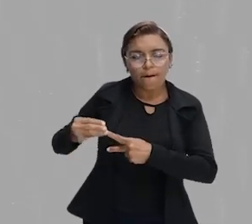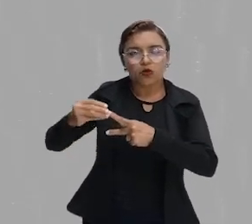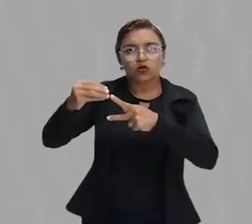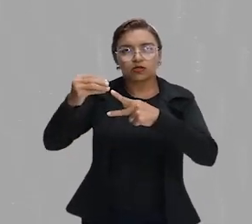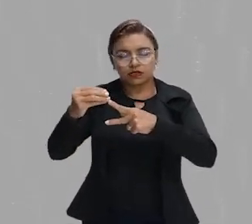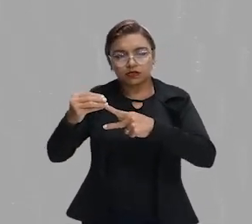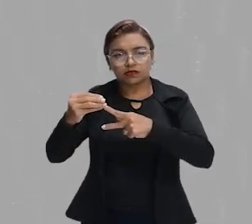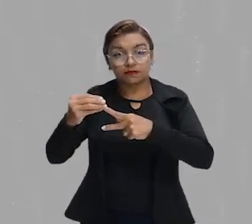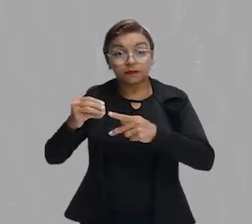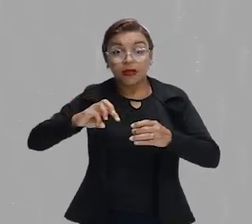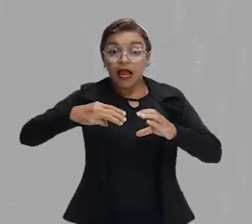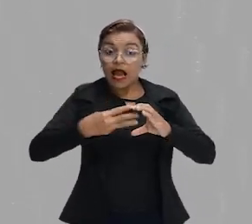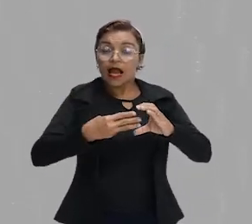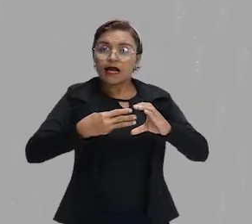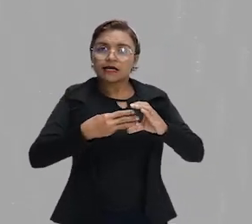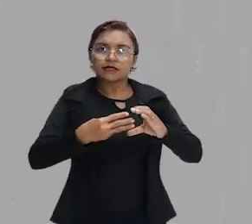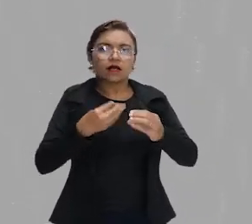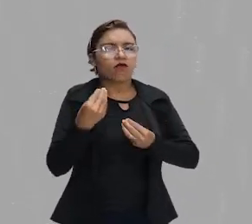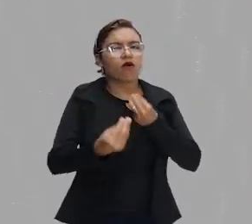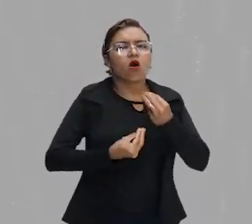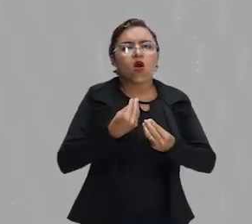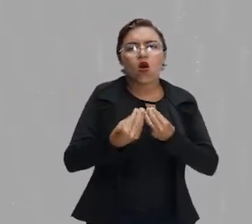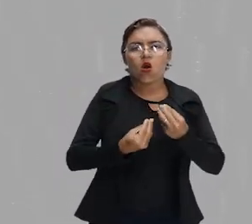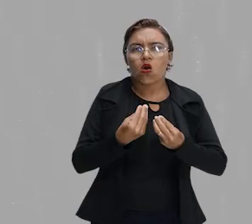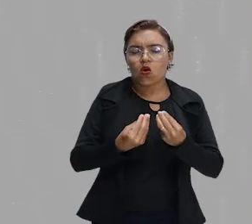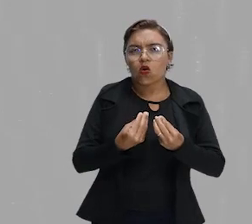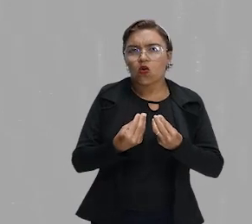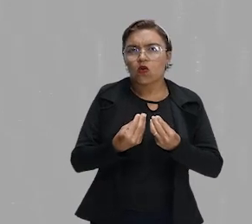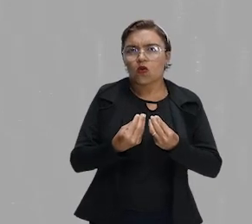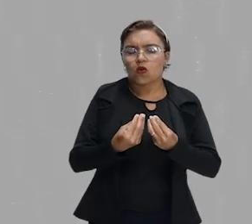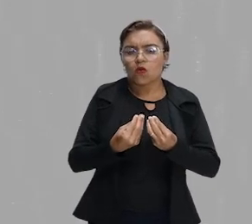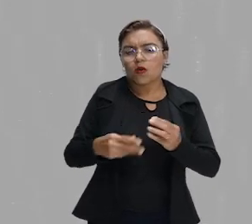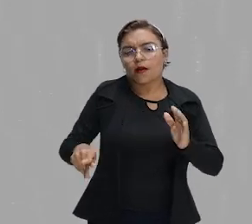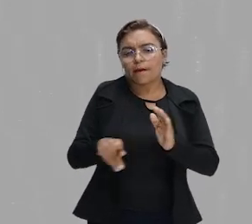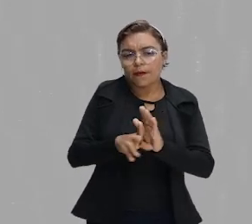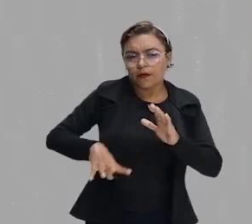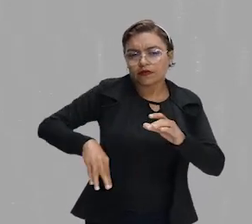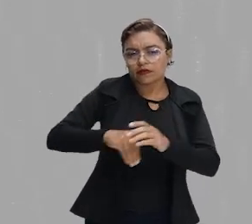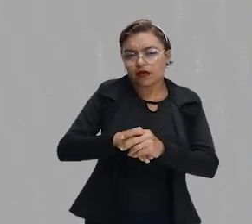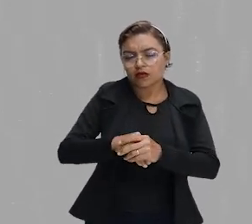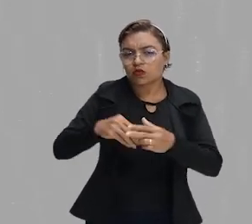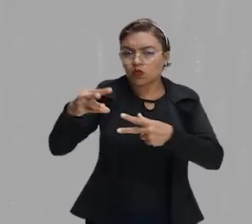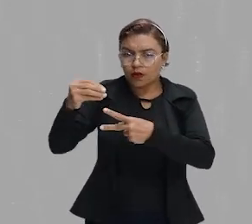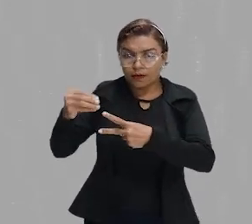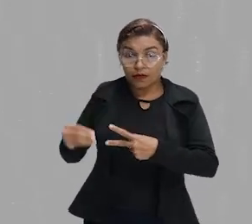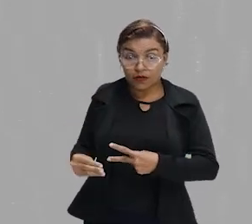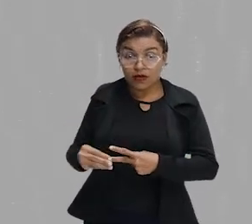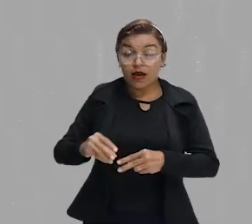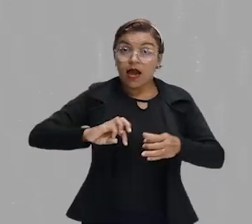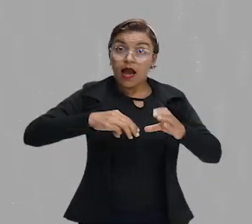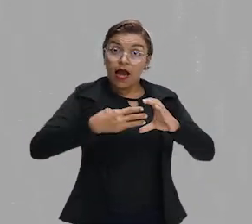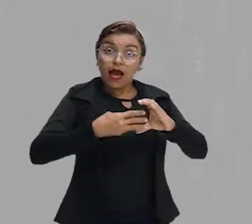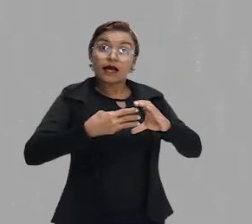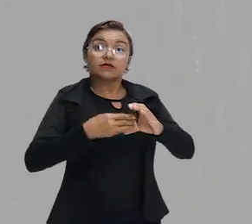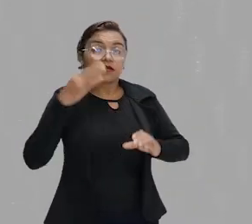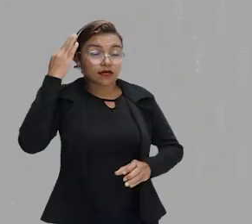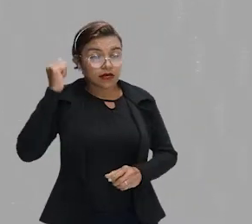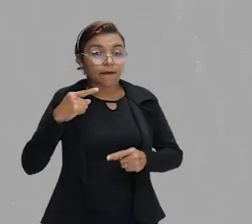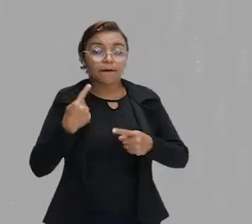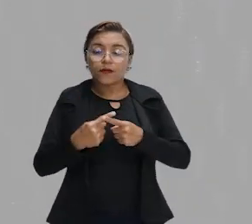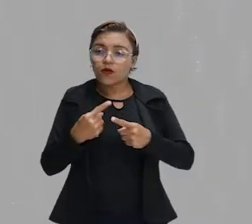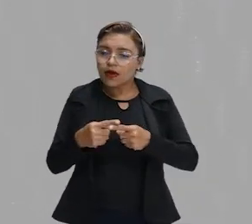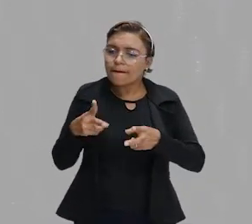saber quais são os aminoácidos que vão estar presentes na proteína? A célula sabe porque ela lê a informação